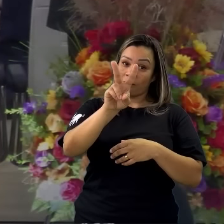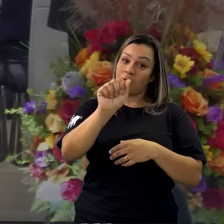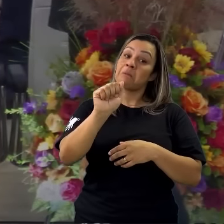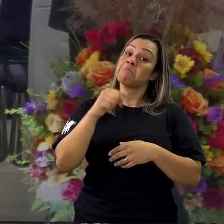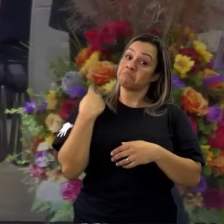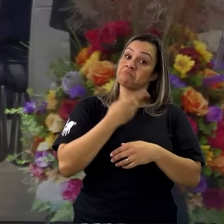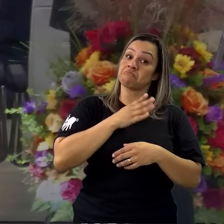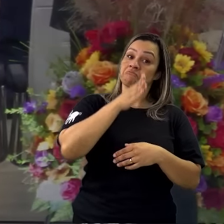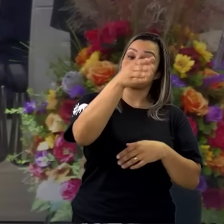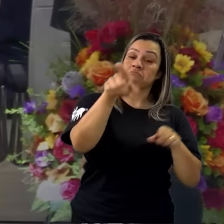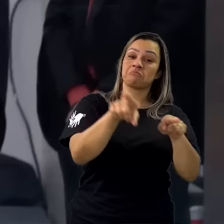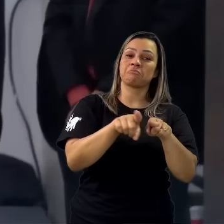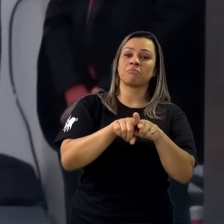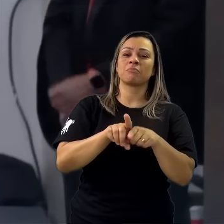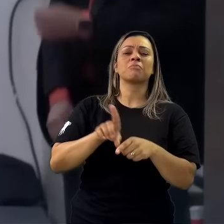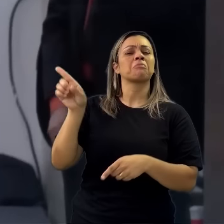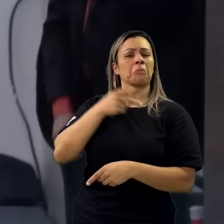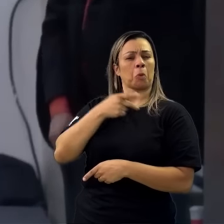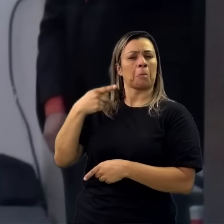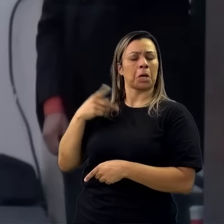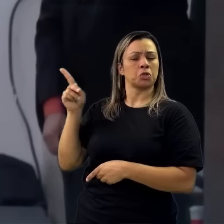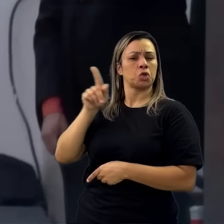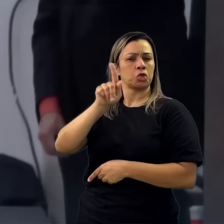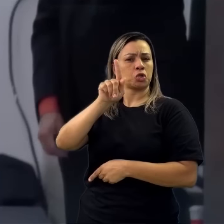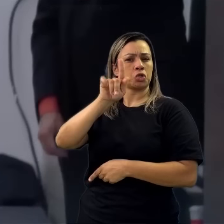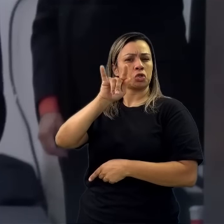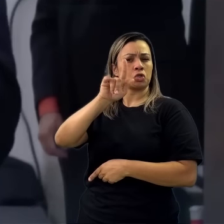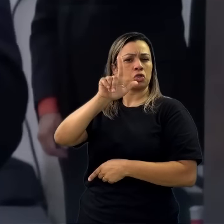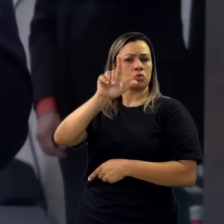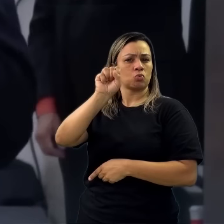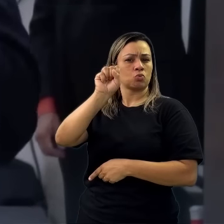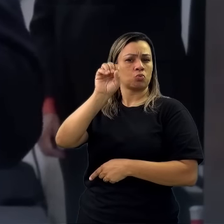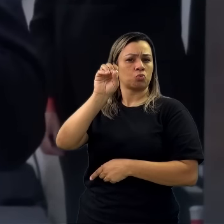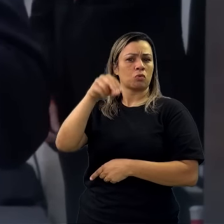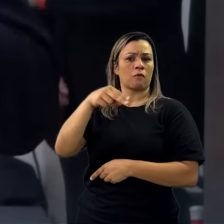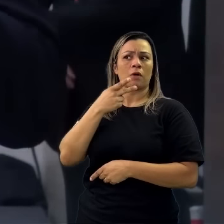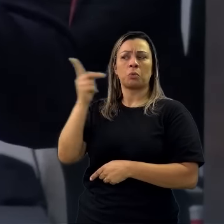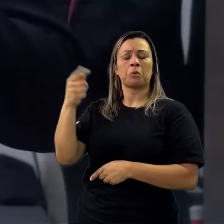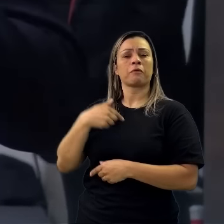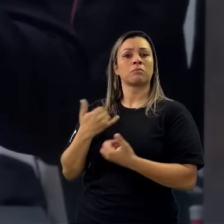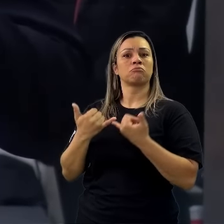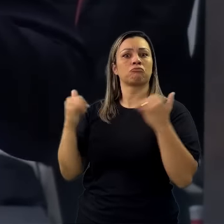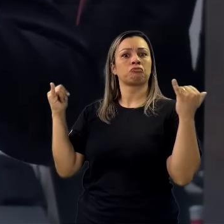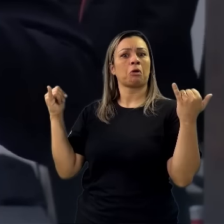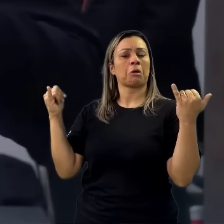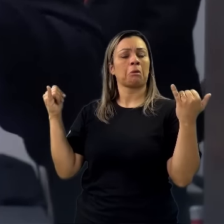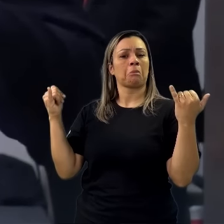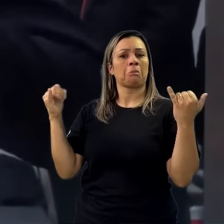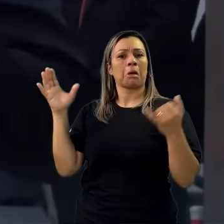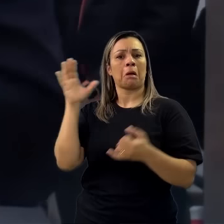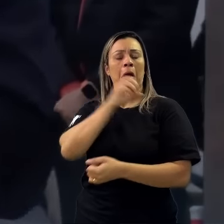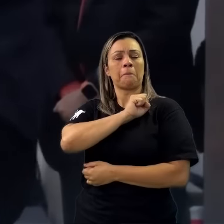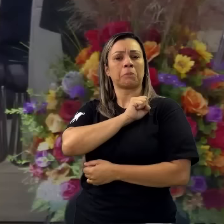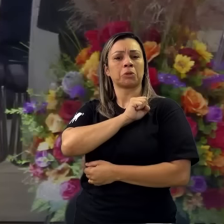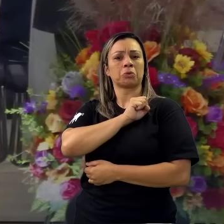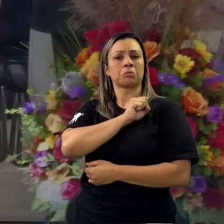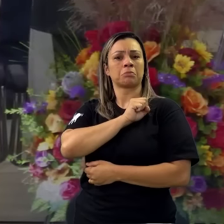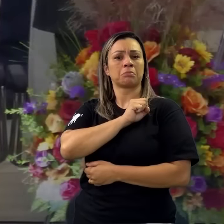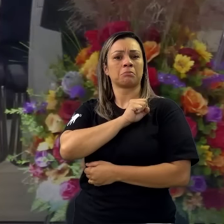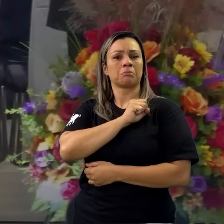Gilson pela forma que Deus usou para abençoar de uma forma tremenda e rápida como ele disse né são essas palavras